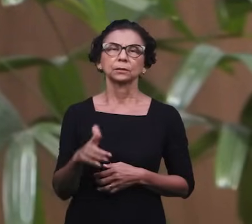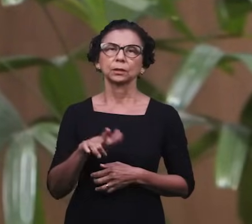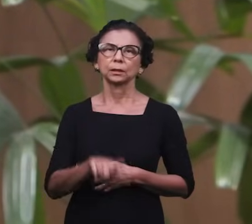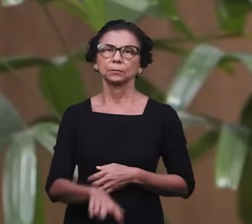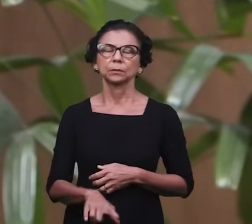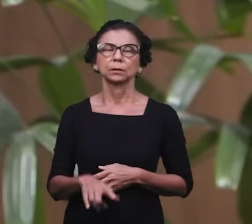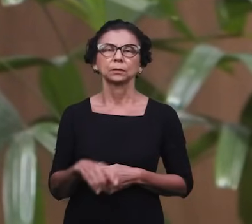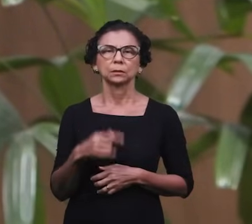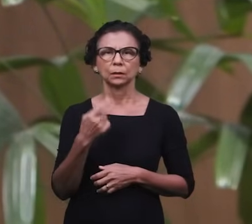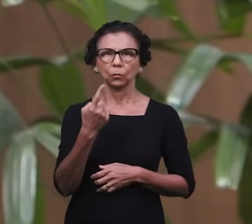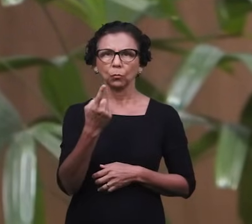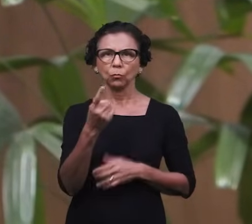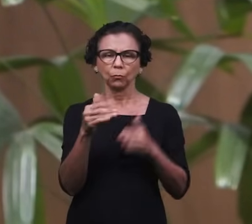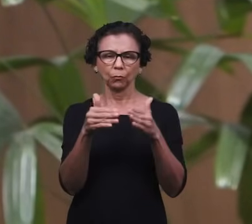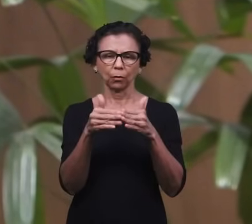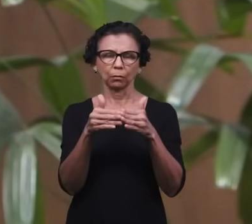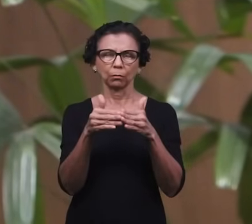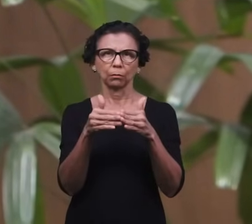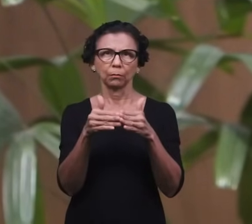um tema.